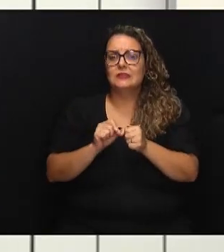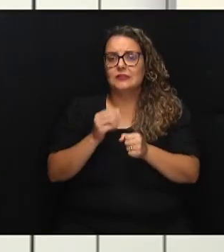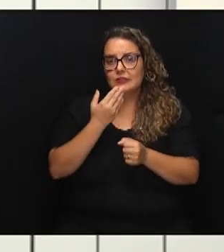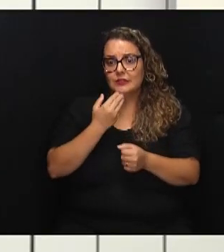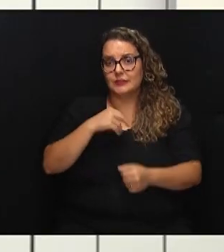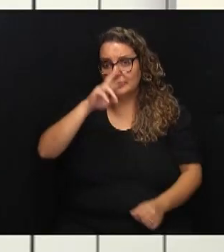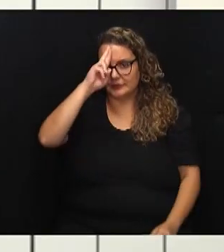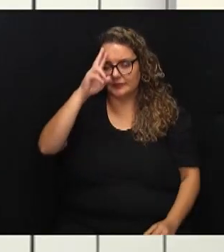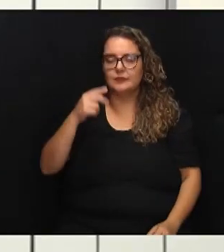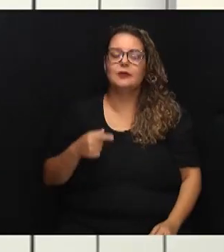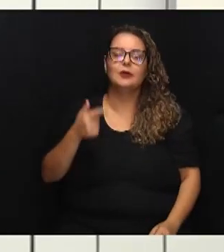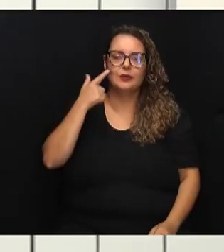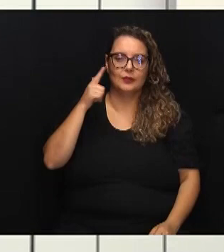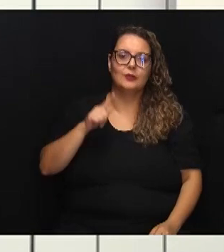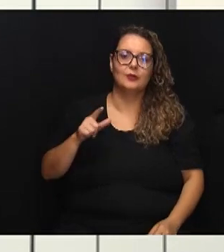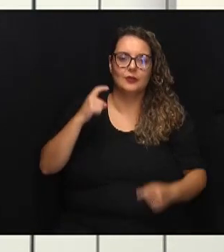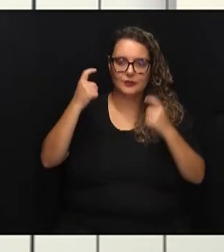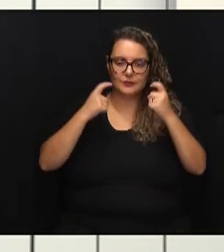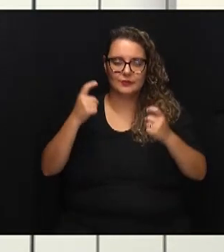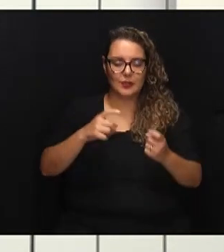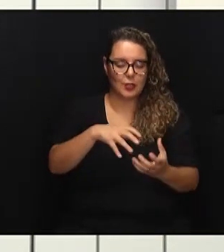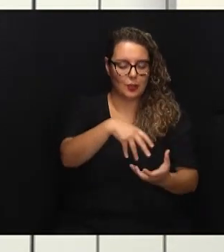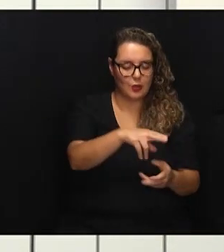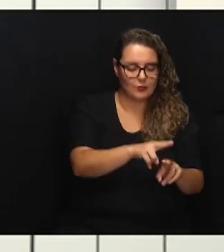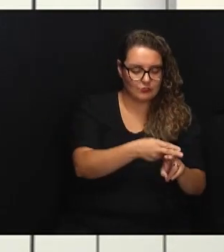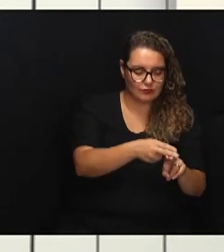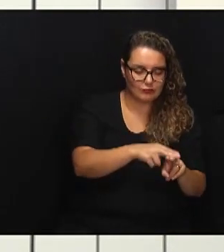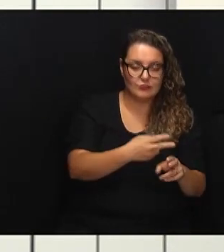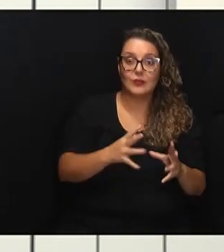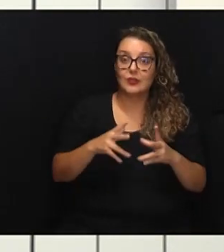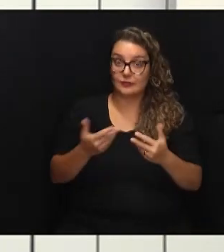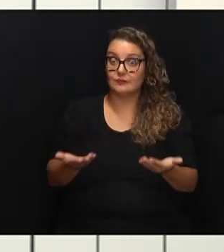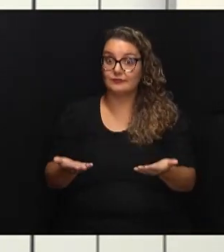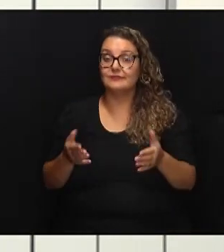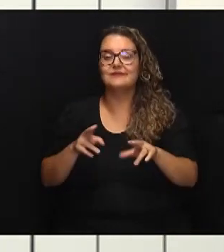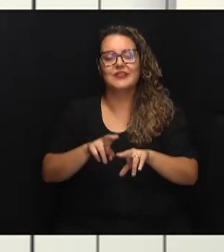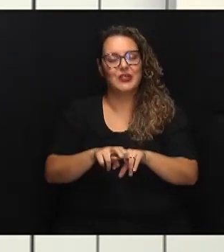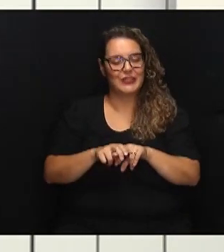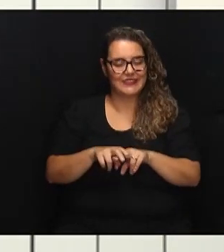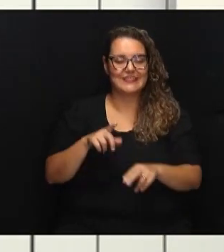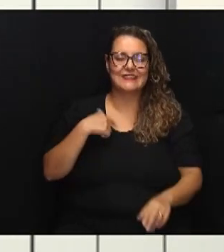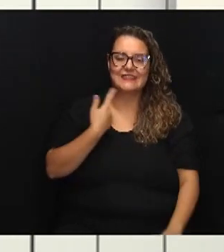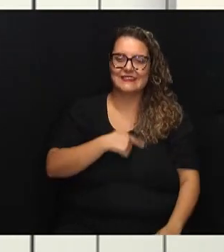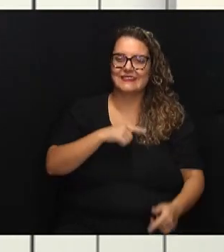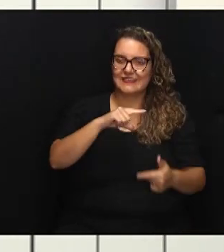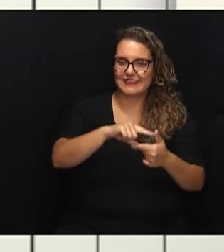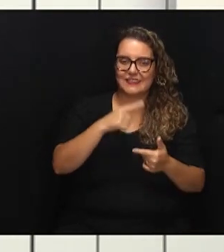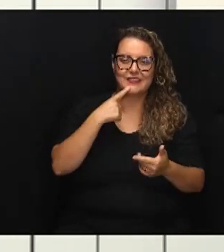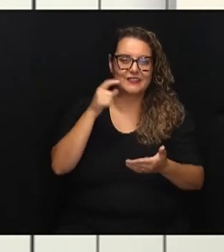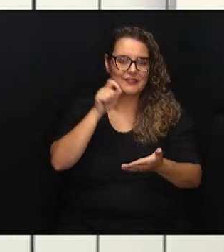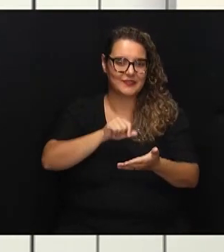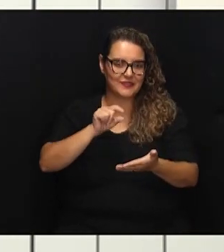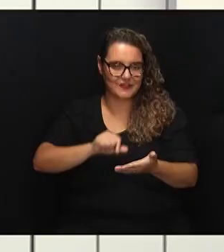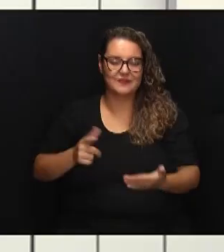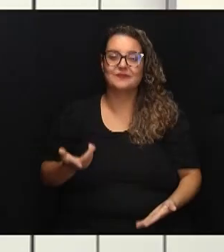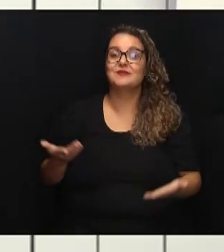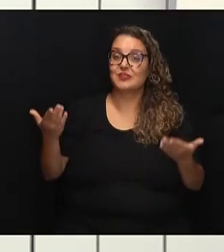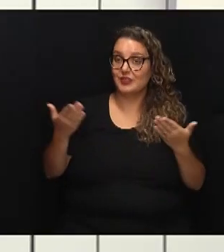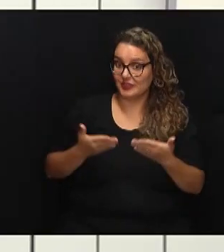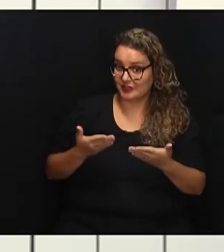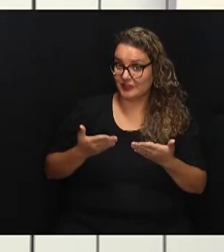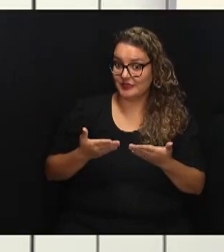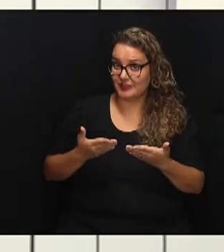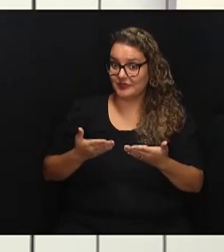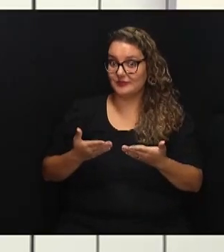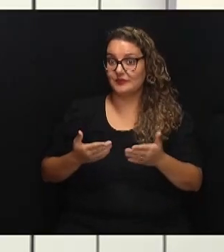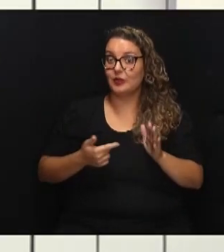de se preocupar com os ovos, com o chocolate e tudo mais. Por isso, o nosso quadro Na Ponta do Lápis de hoje mostra